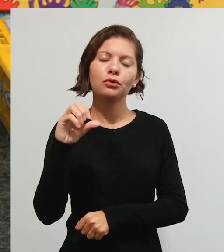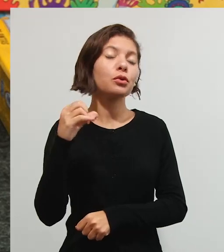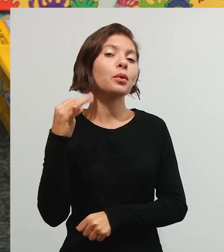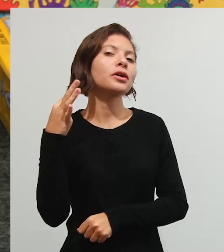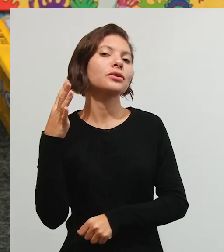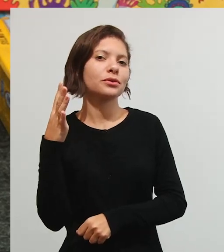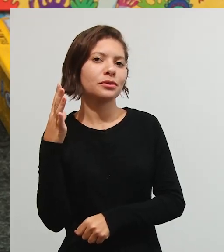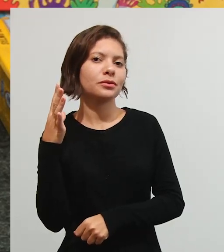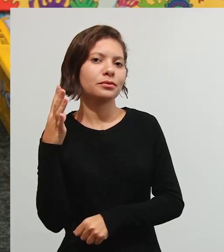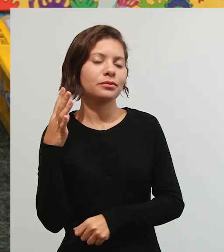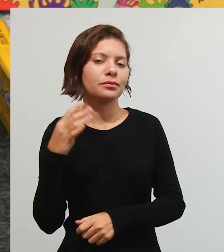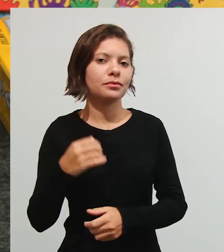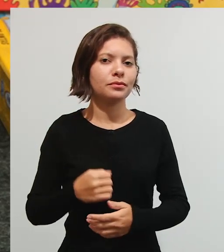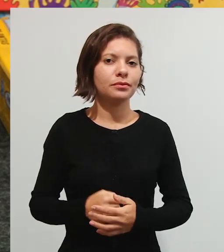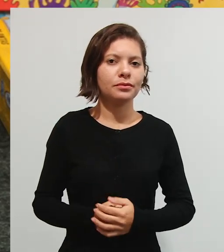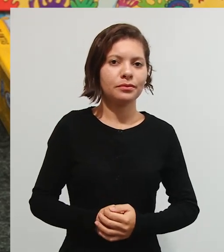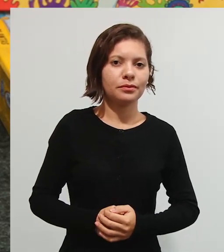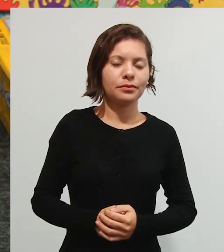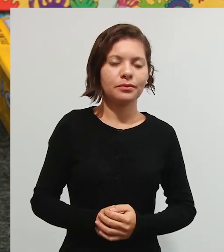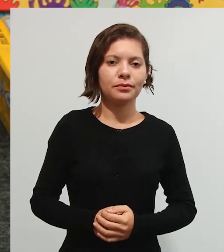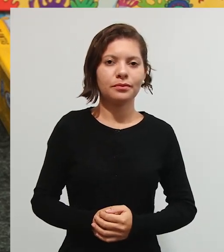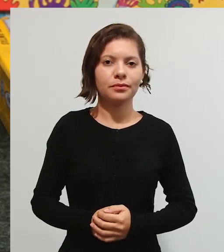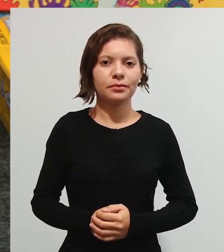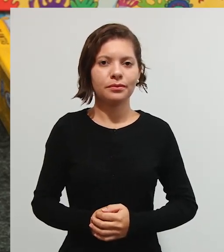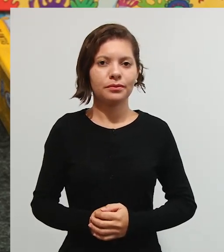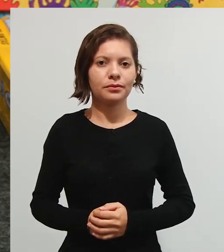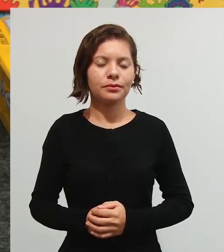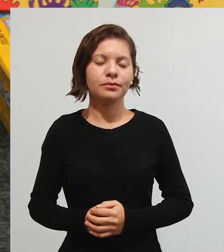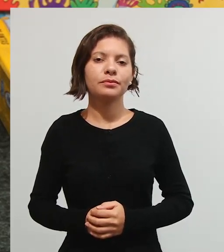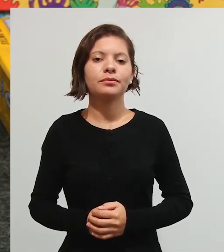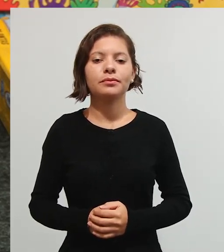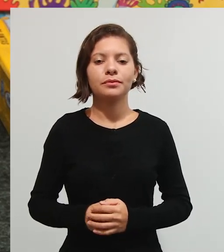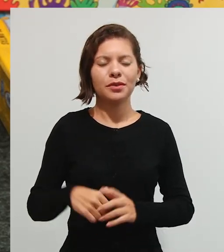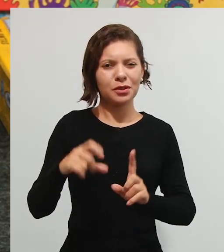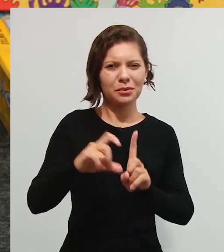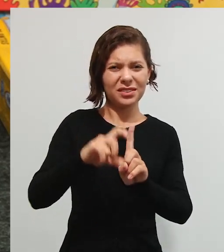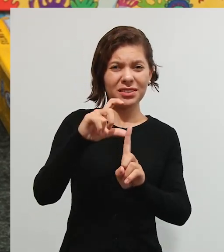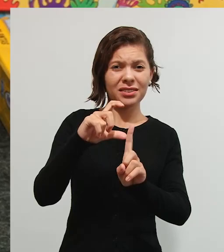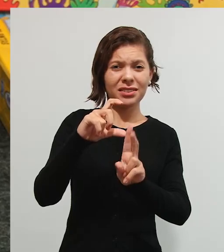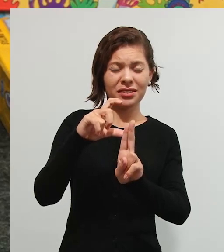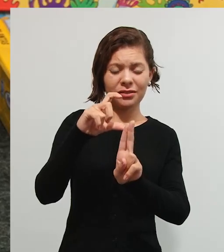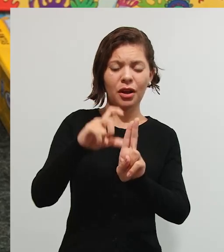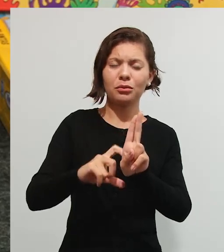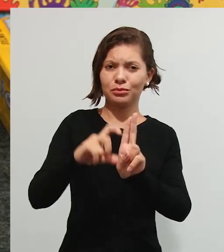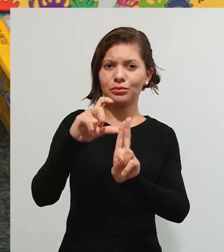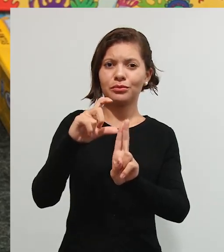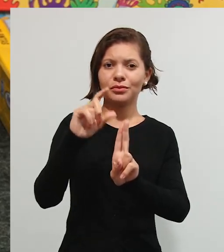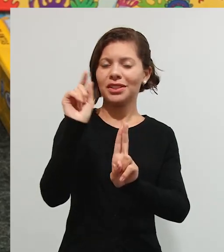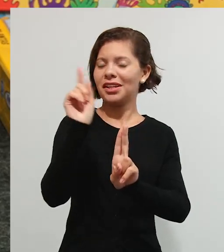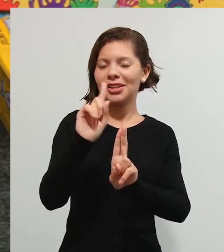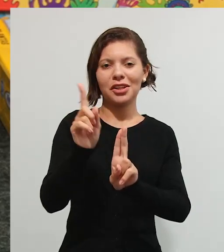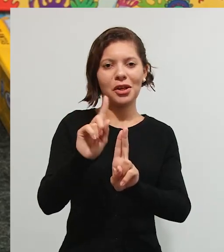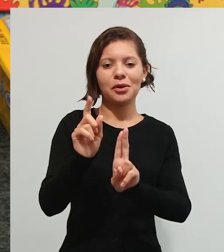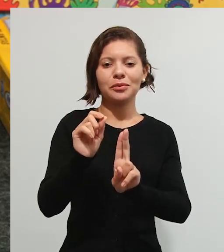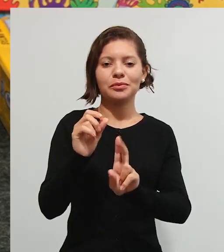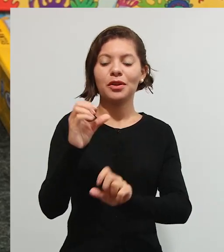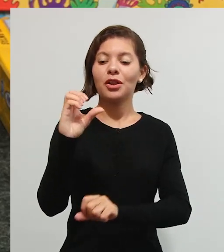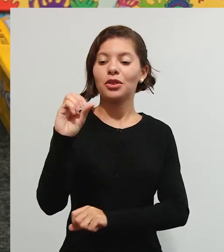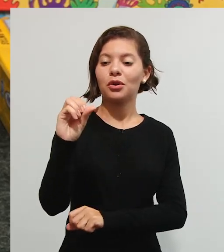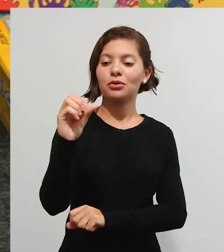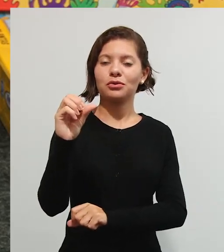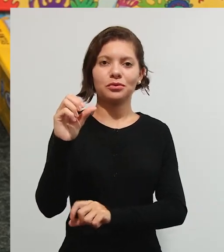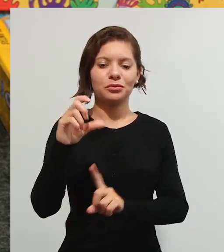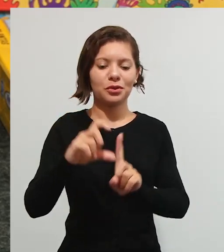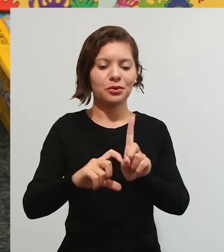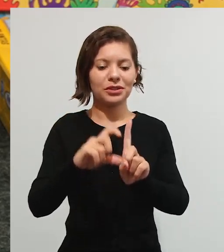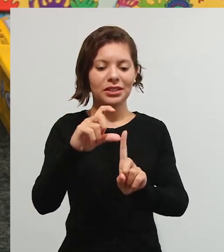ficar com quanto? Eu vou ficar ainda com uma dezena? Não mais, né? Eu vou ter agora 9